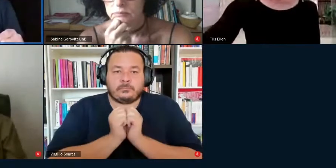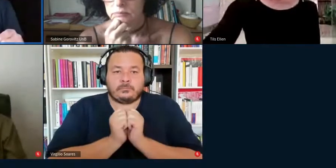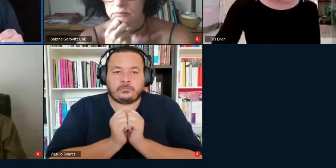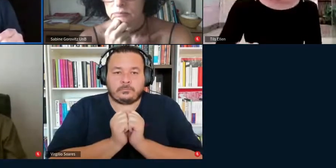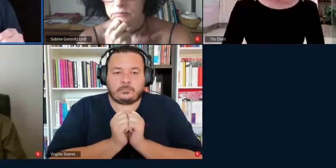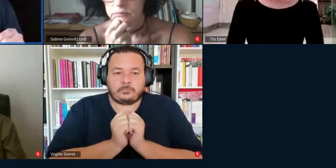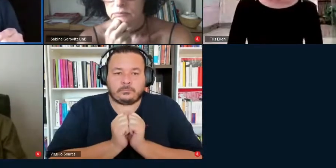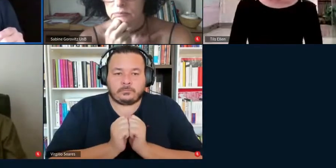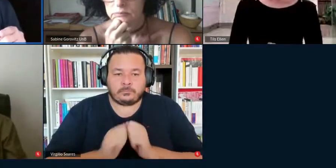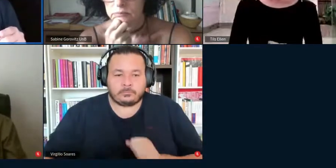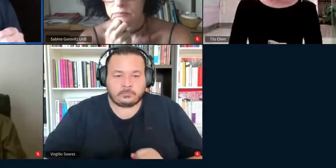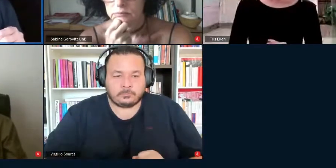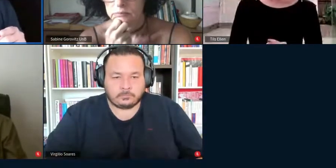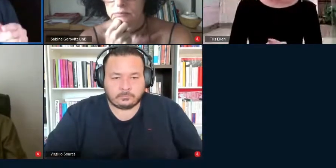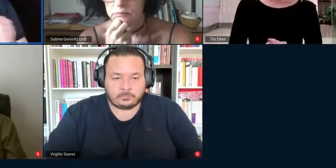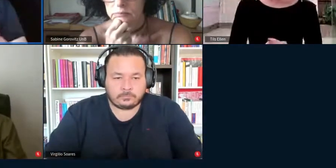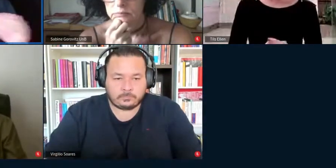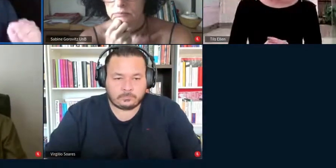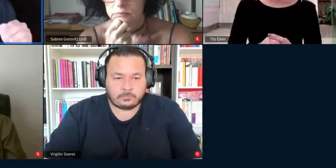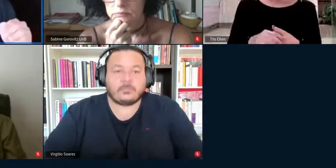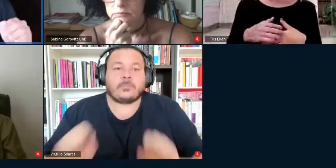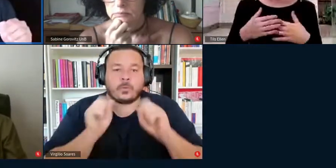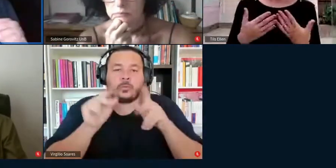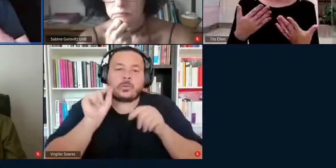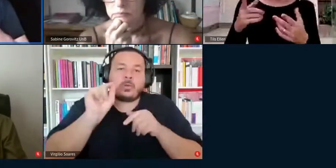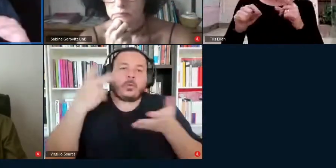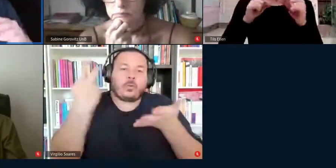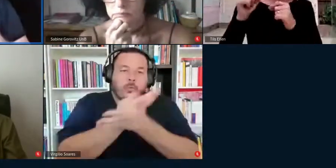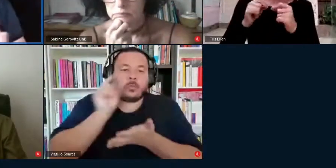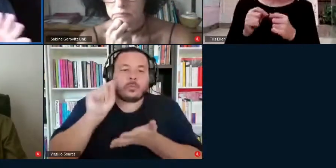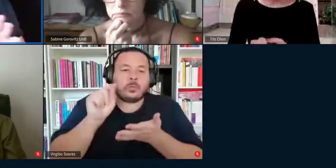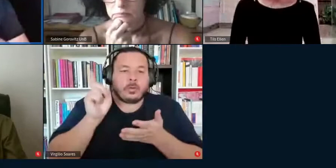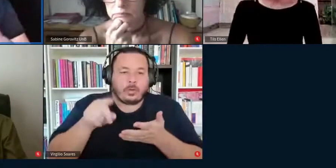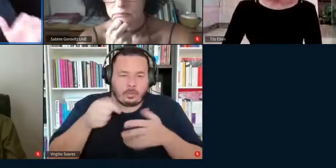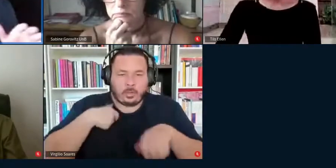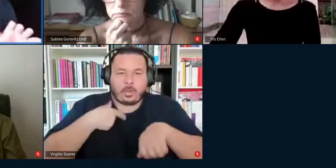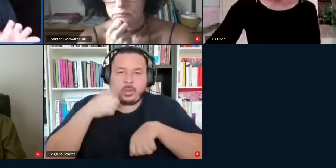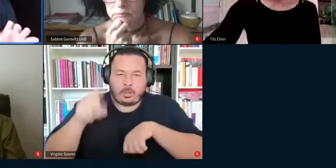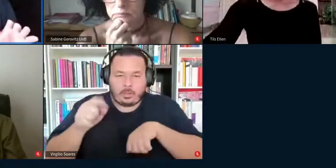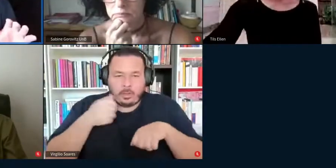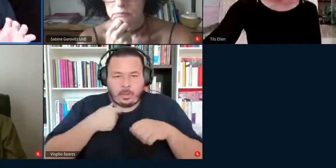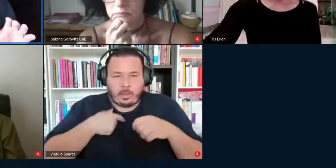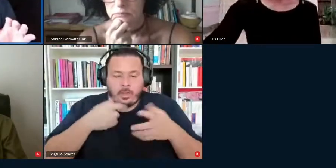de interpretação, né? E o que aconteceu foi como você